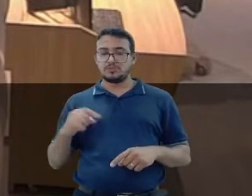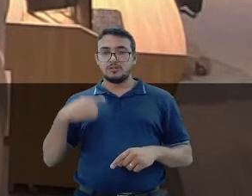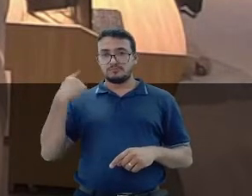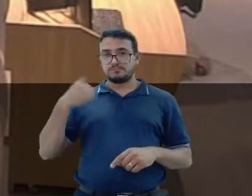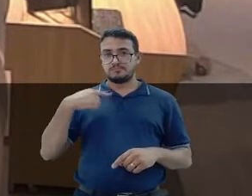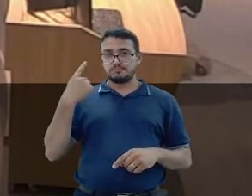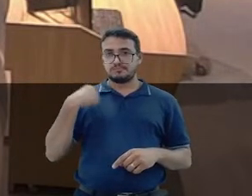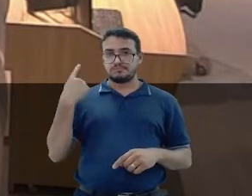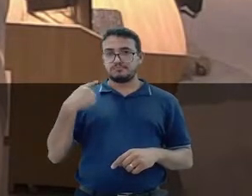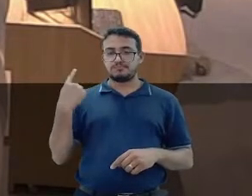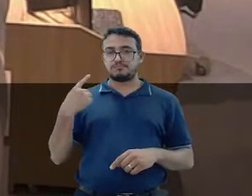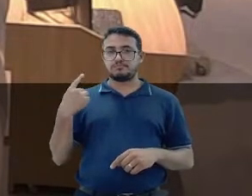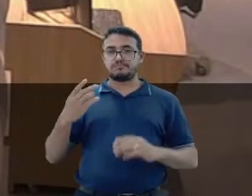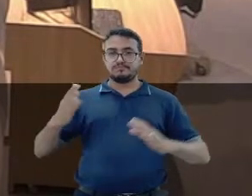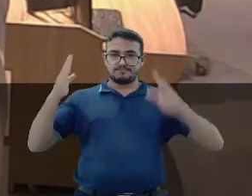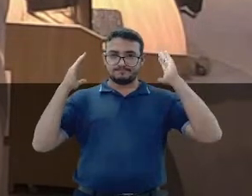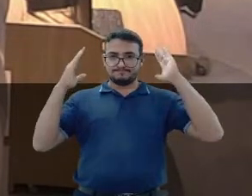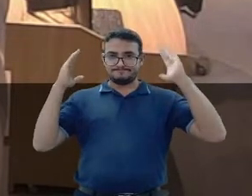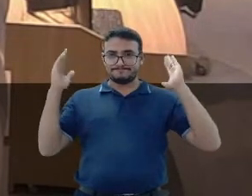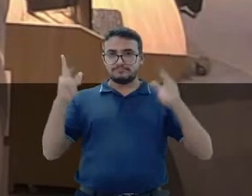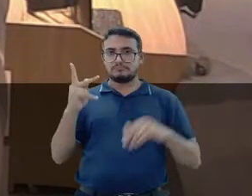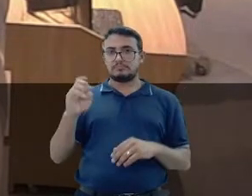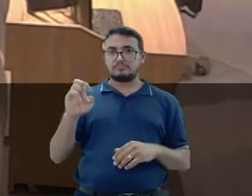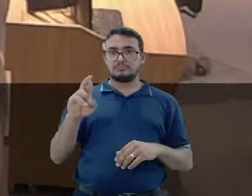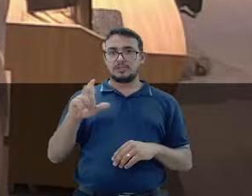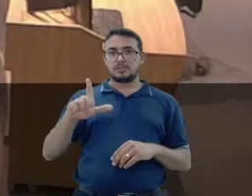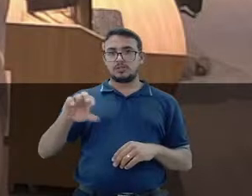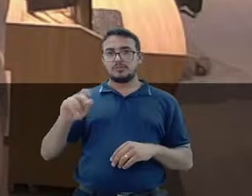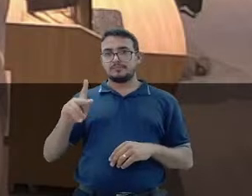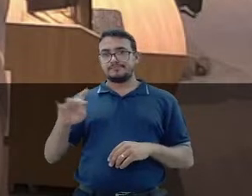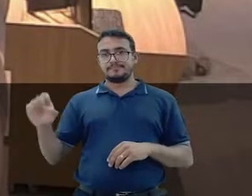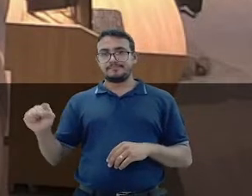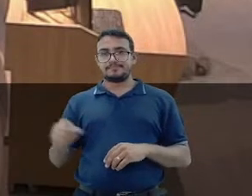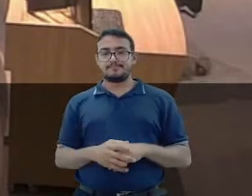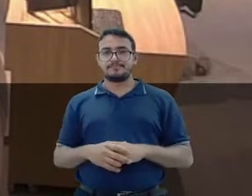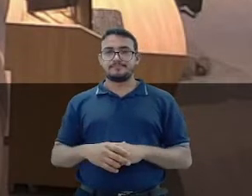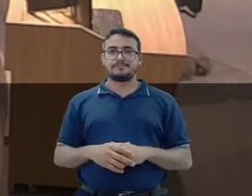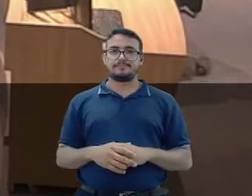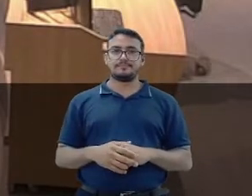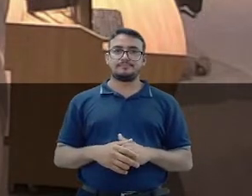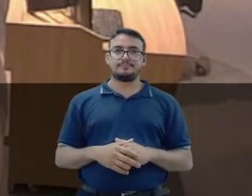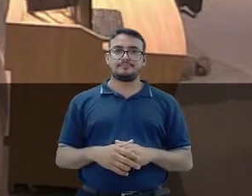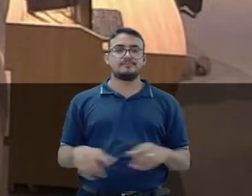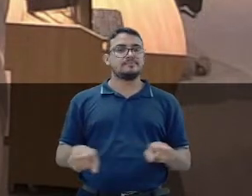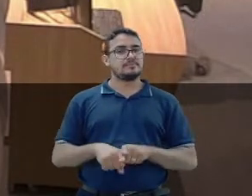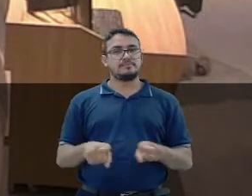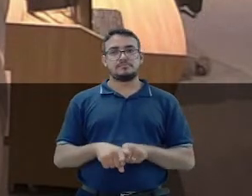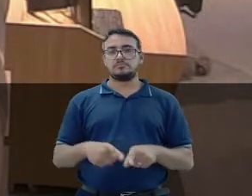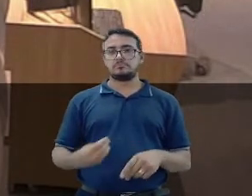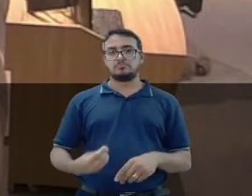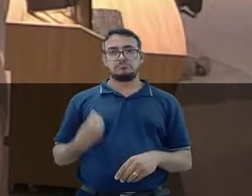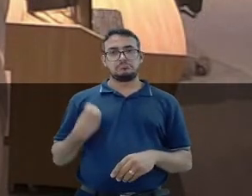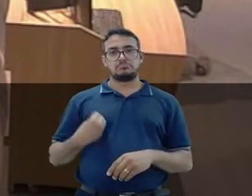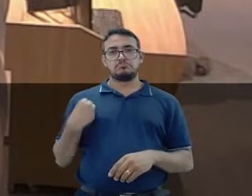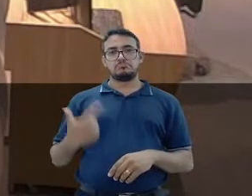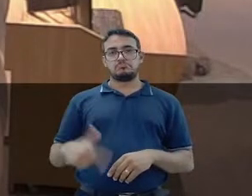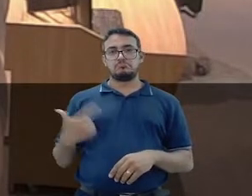da recorrente transportadora Perlopes Limitada. Também advogado ausente.